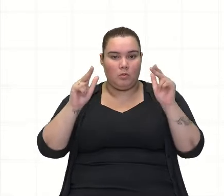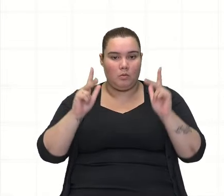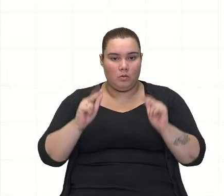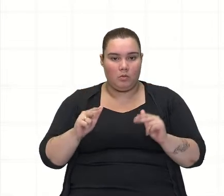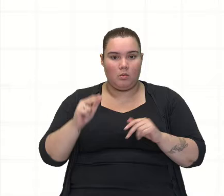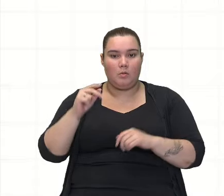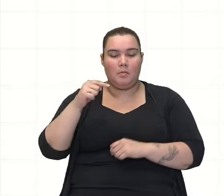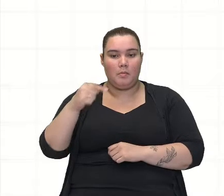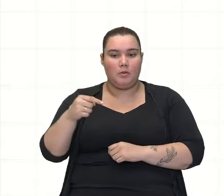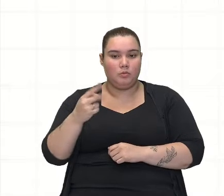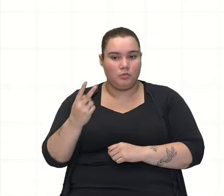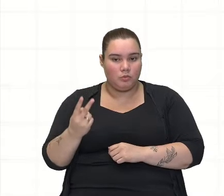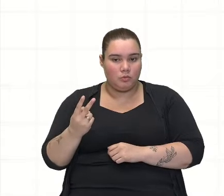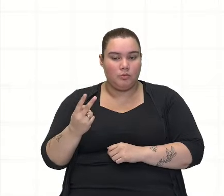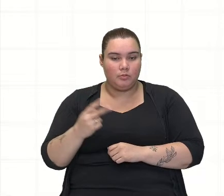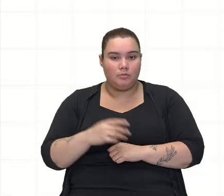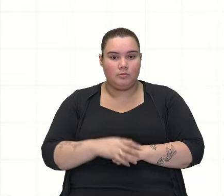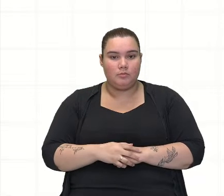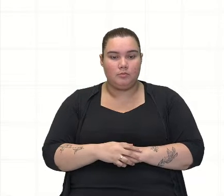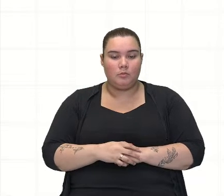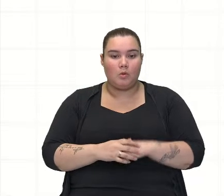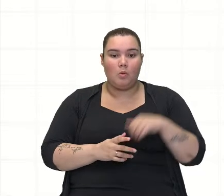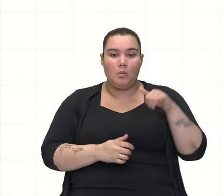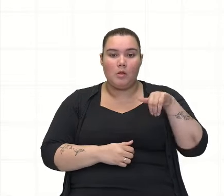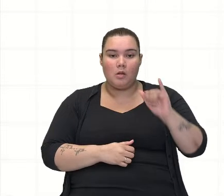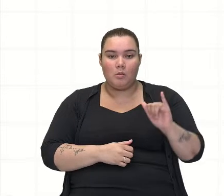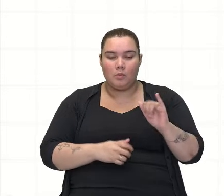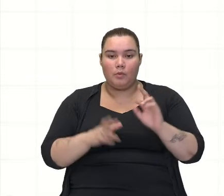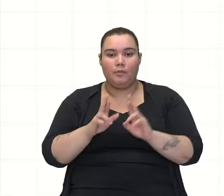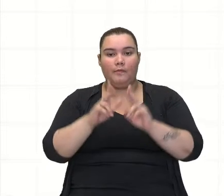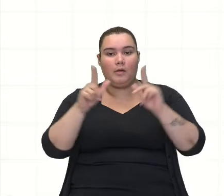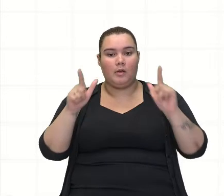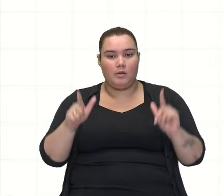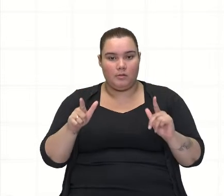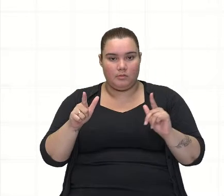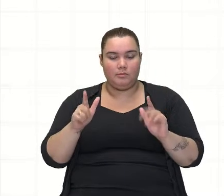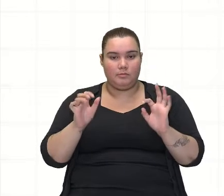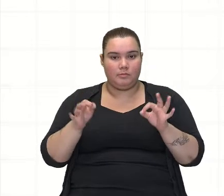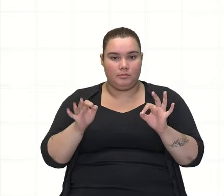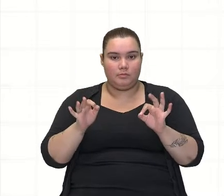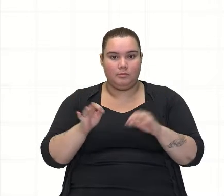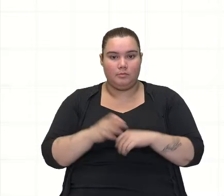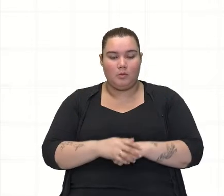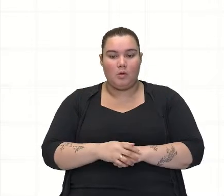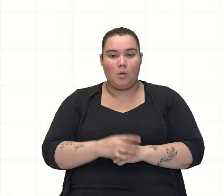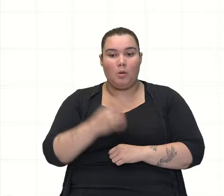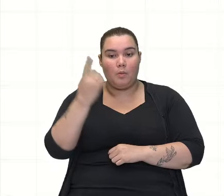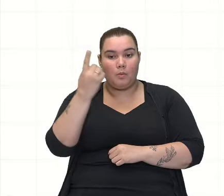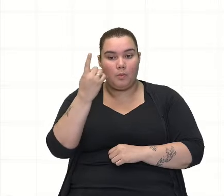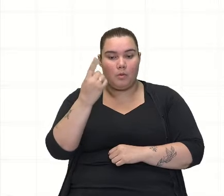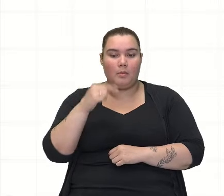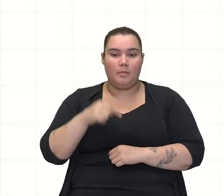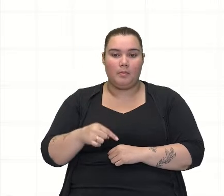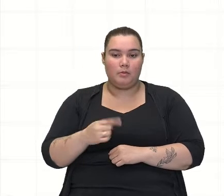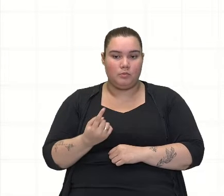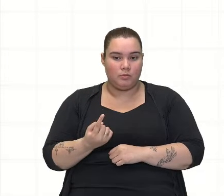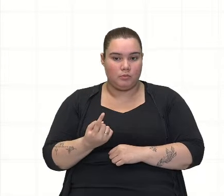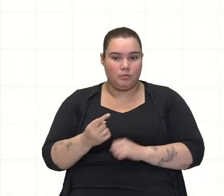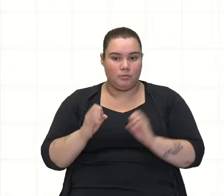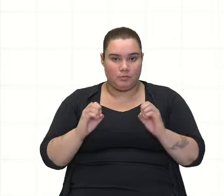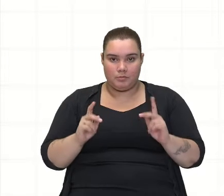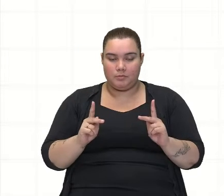No horizontal. E o que acontece com Y são opostos. 1 e menos 1.